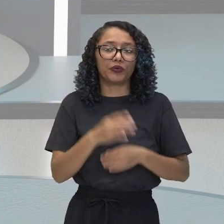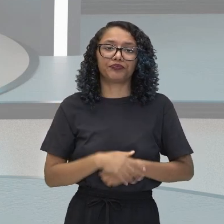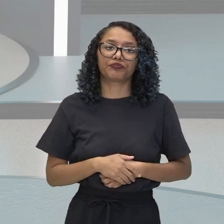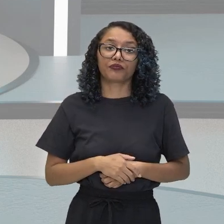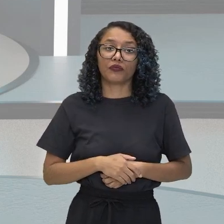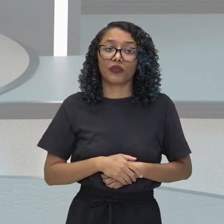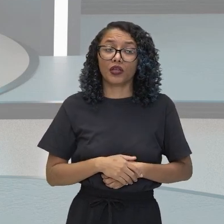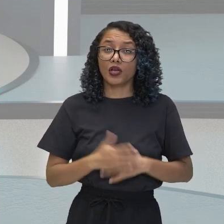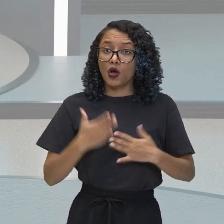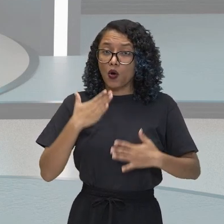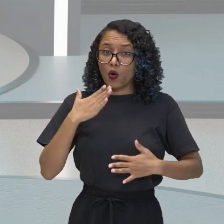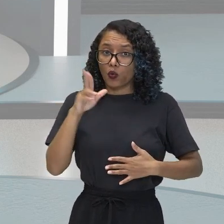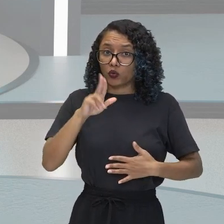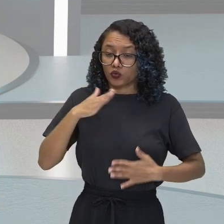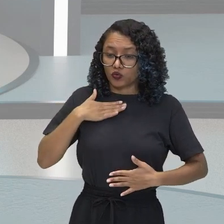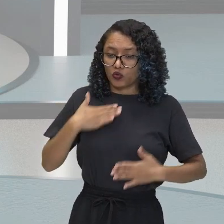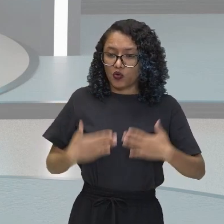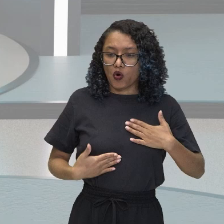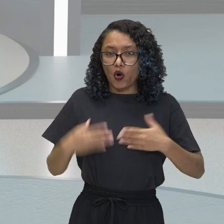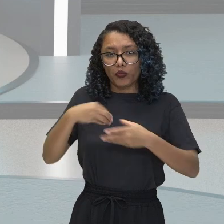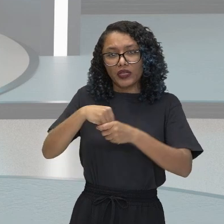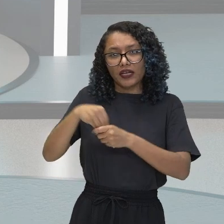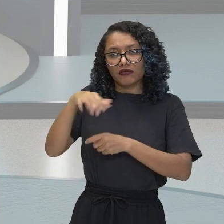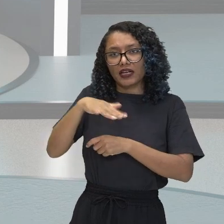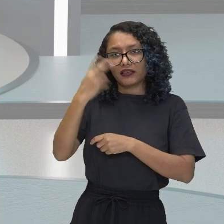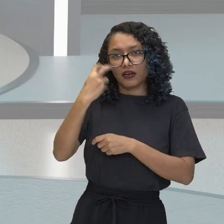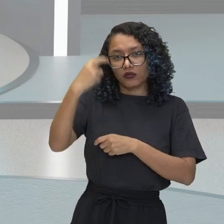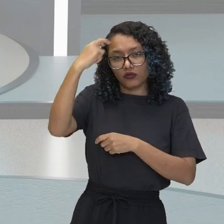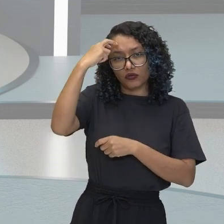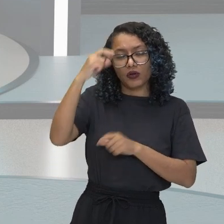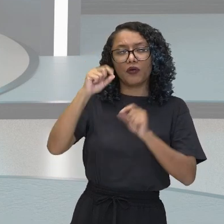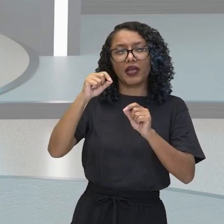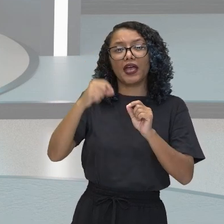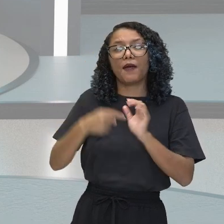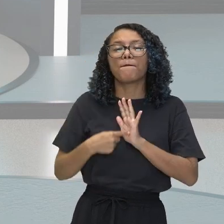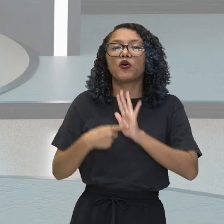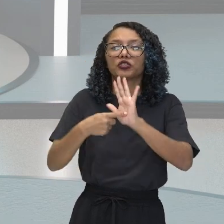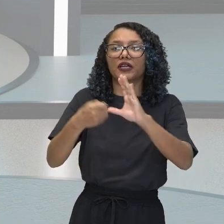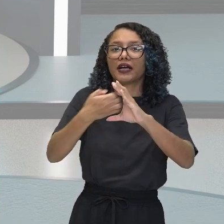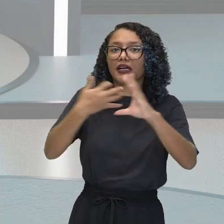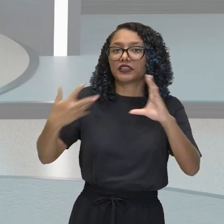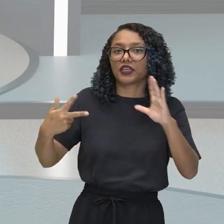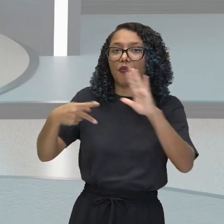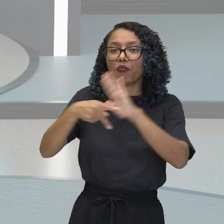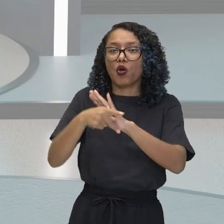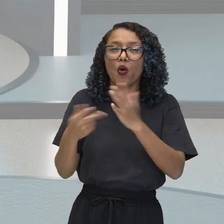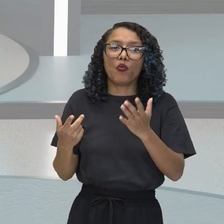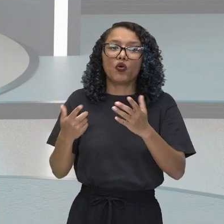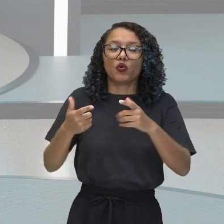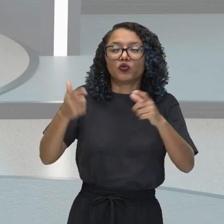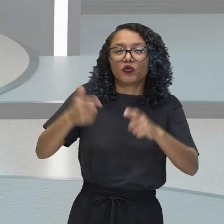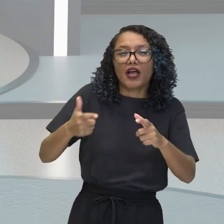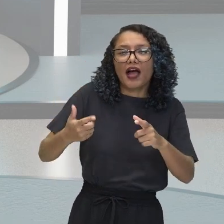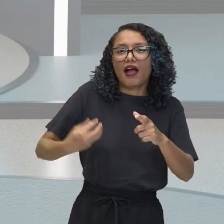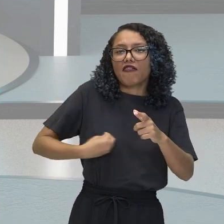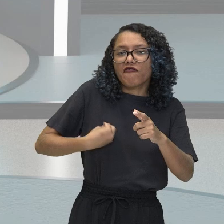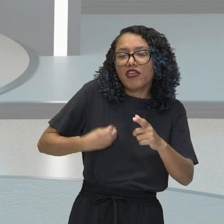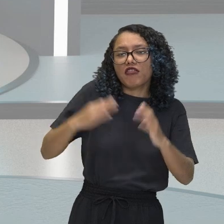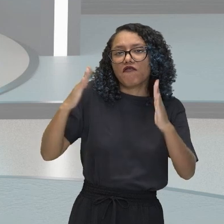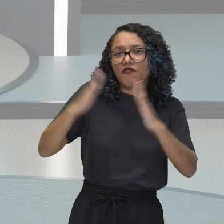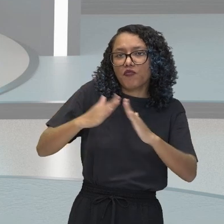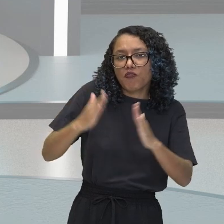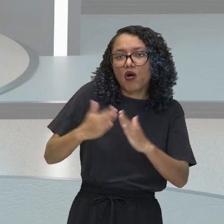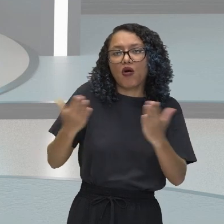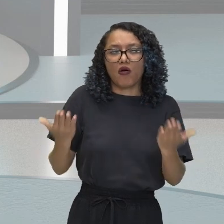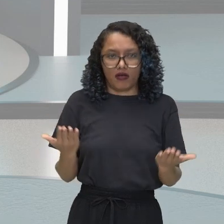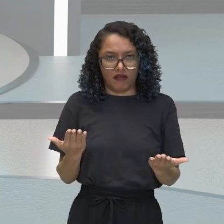a questão de toda essa bagagem cultural onde você mora, vive. E o que